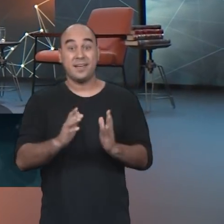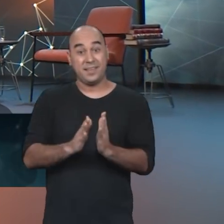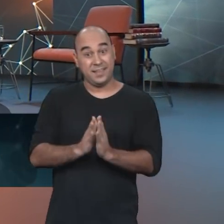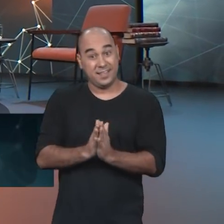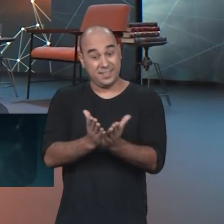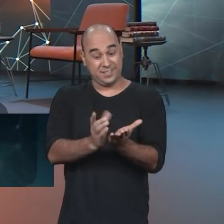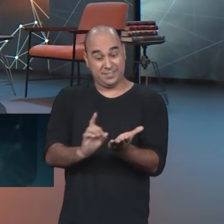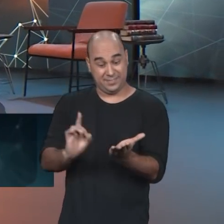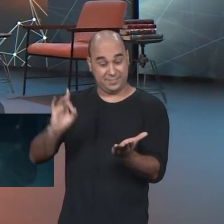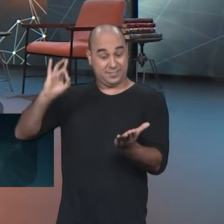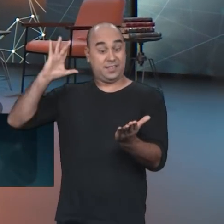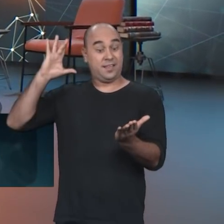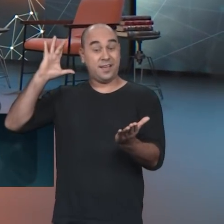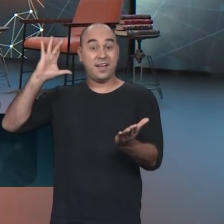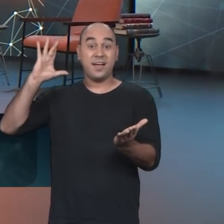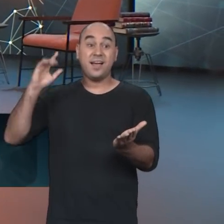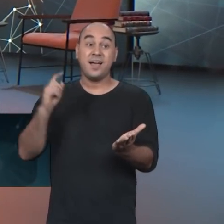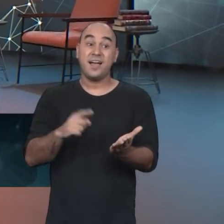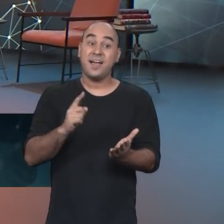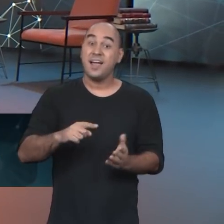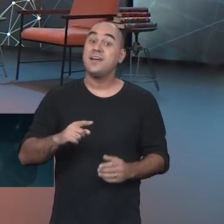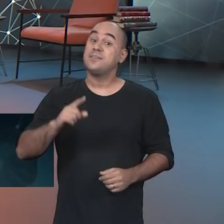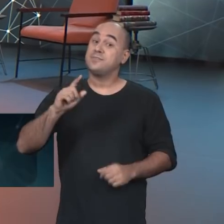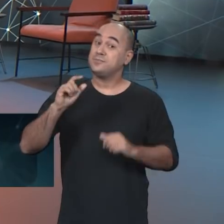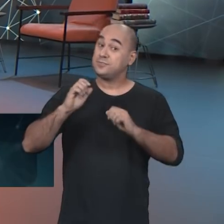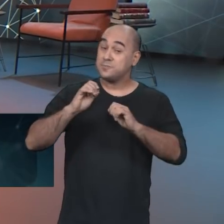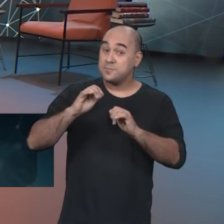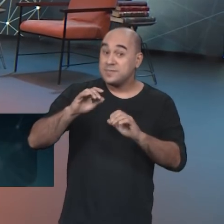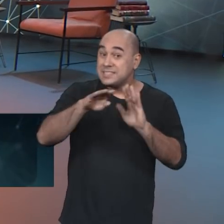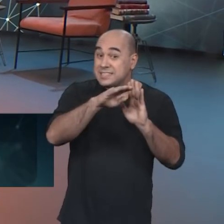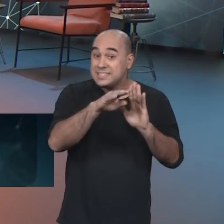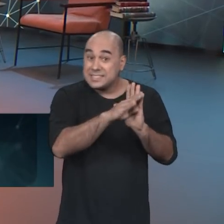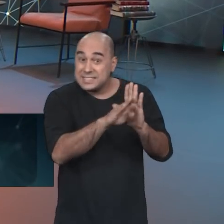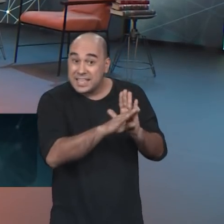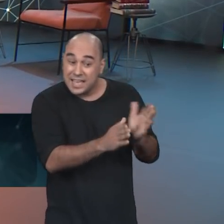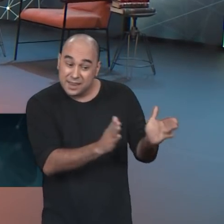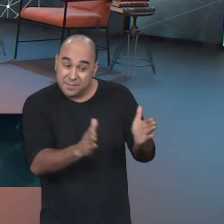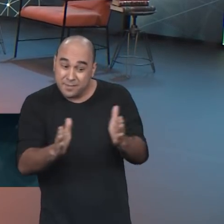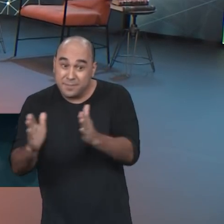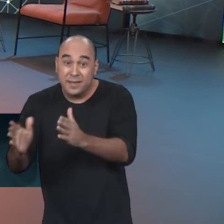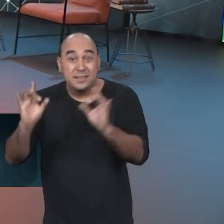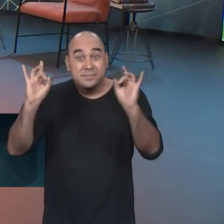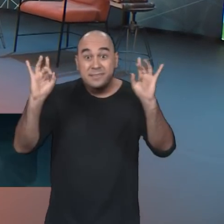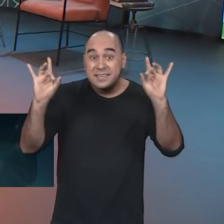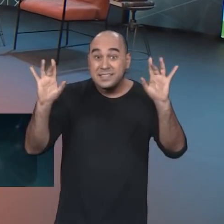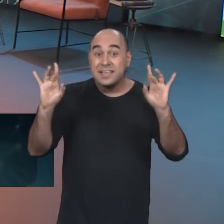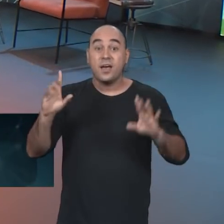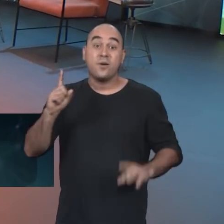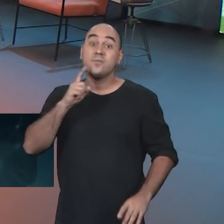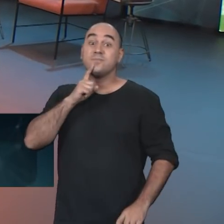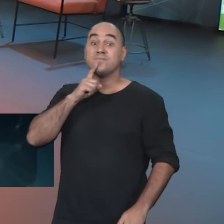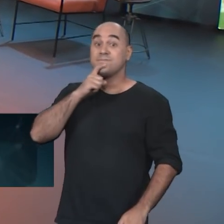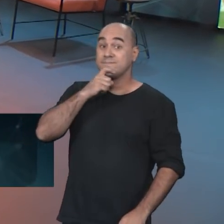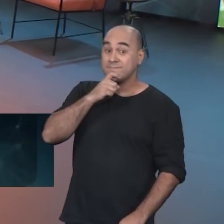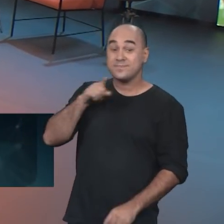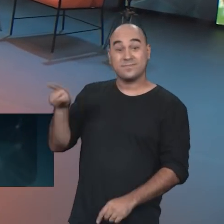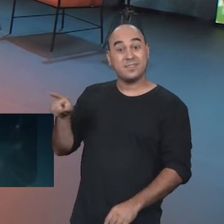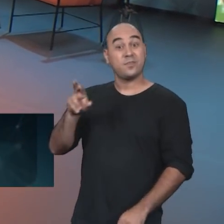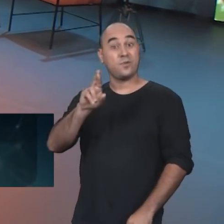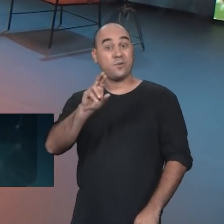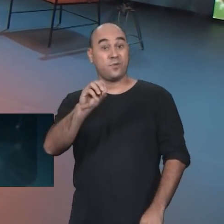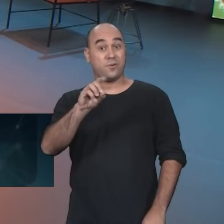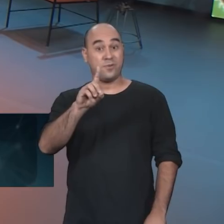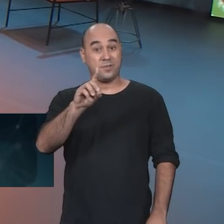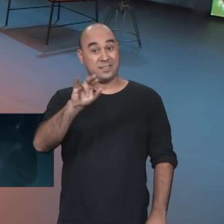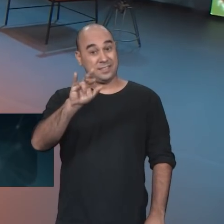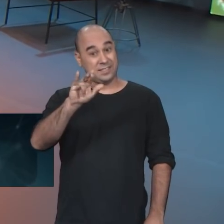dessa série especial com 6 mensagens com o Dr. Rodrigo Silva, apresentador do programa Evidências e